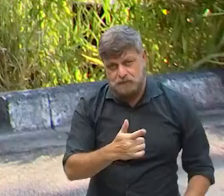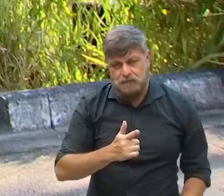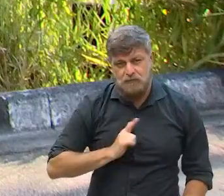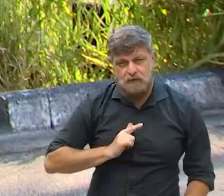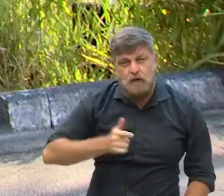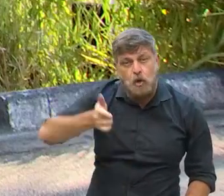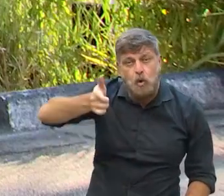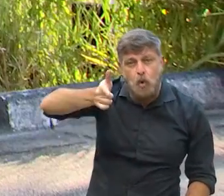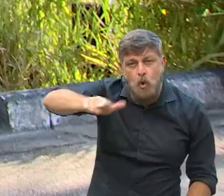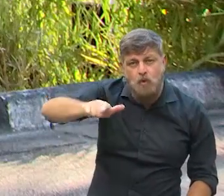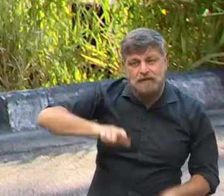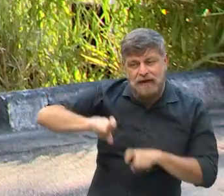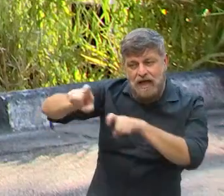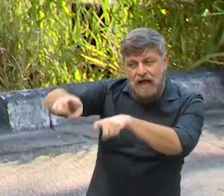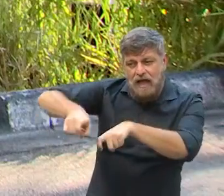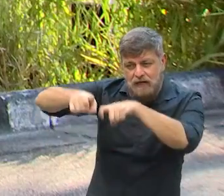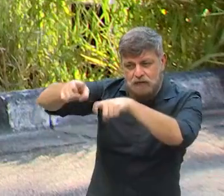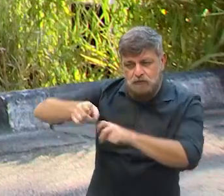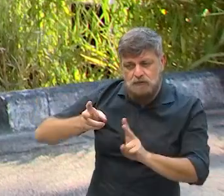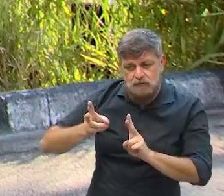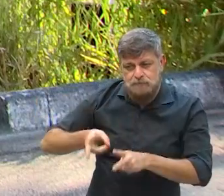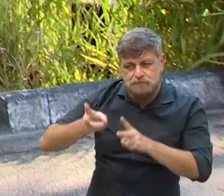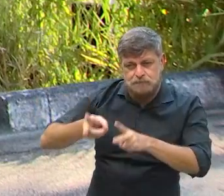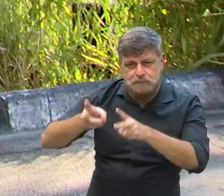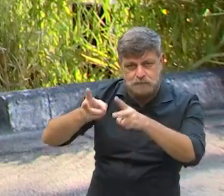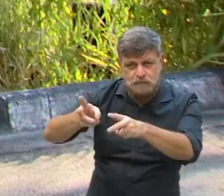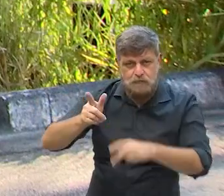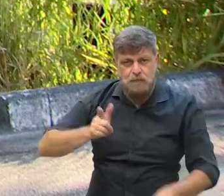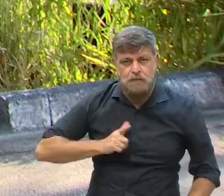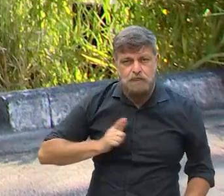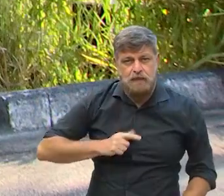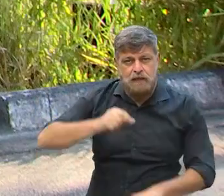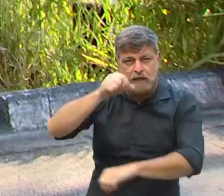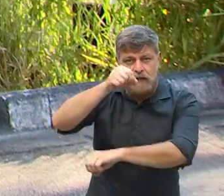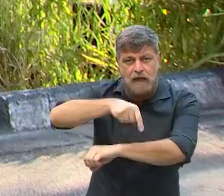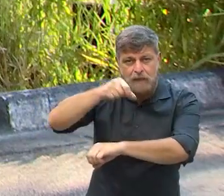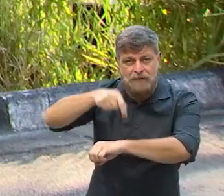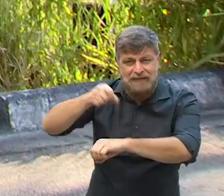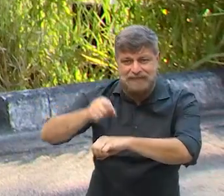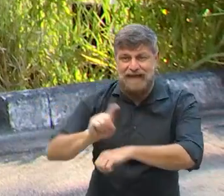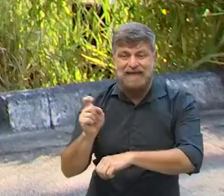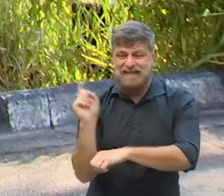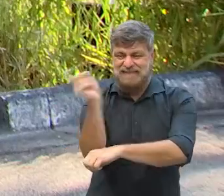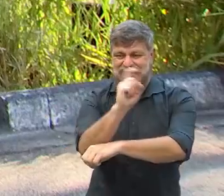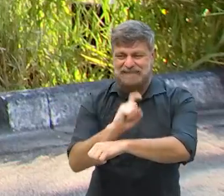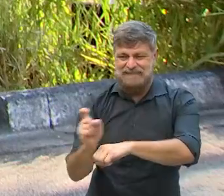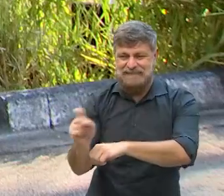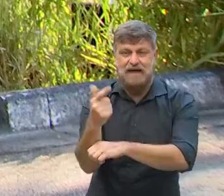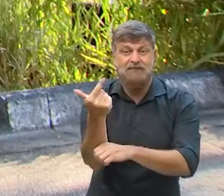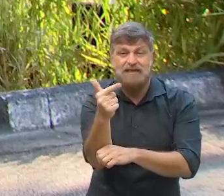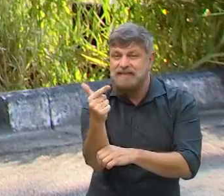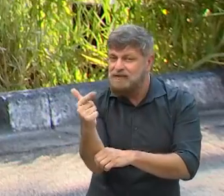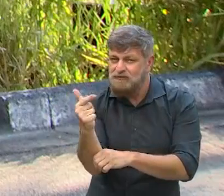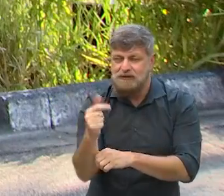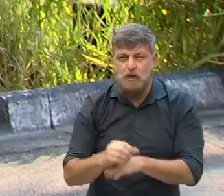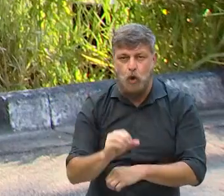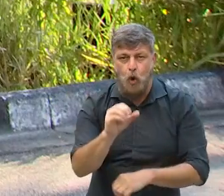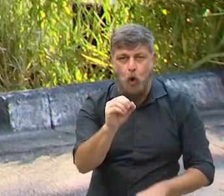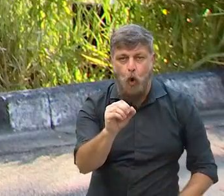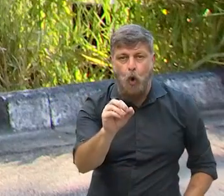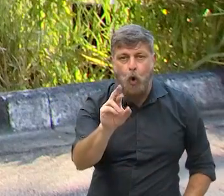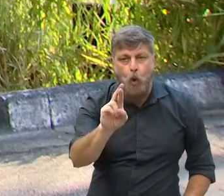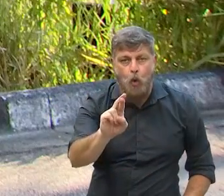outra agricultura que prevalece aqui no município é o cultivo de orgânico. Então o município é bem forte na questão de